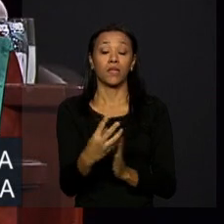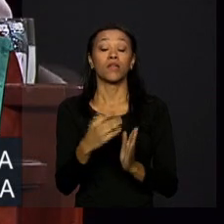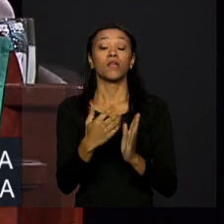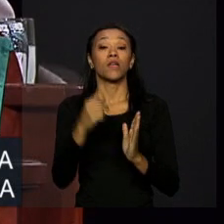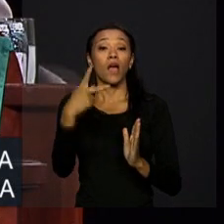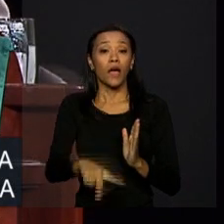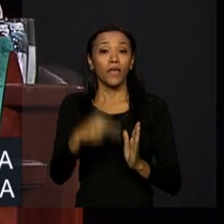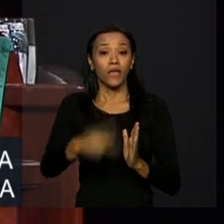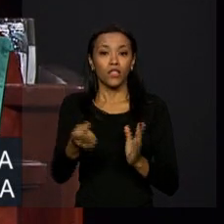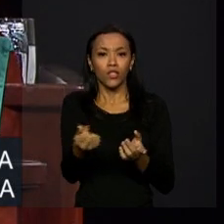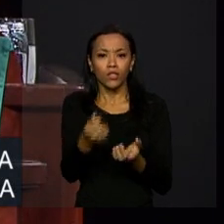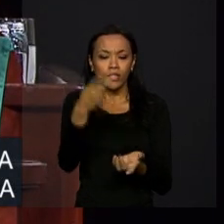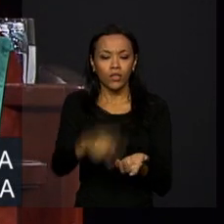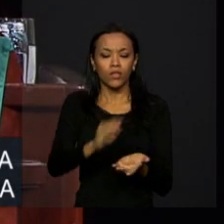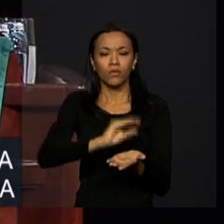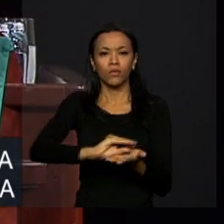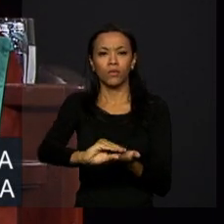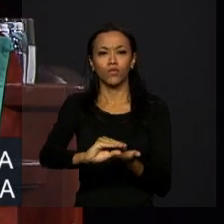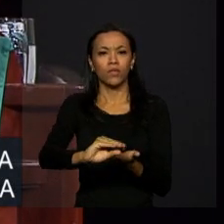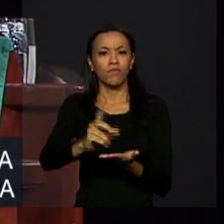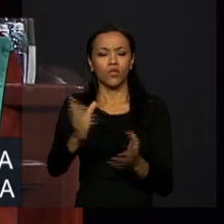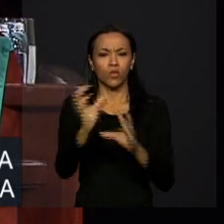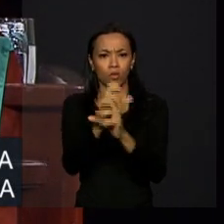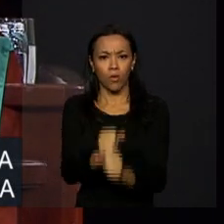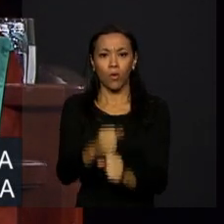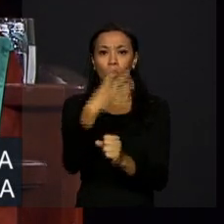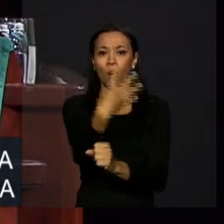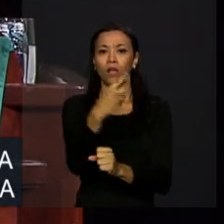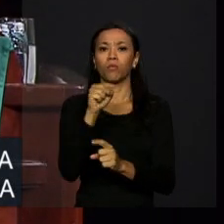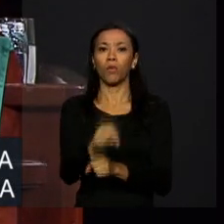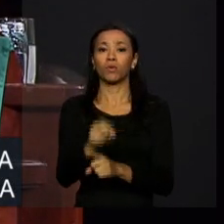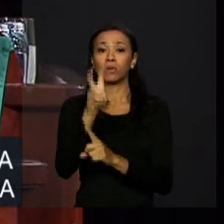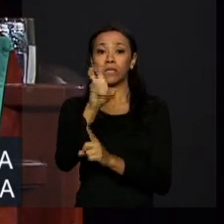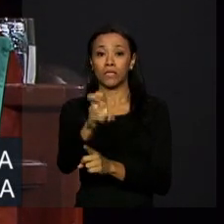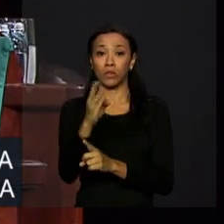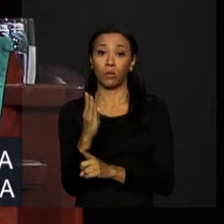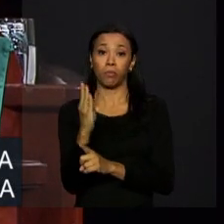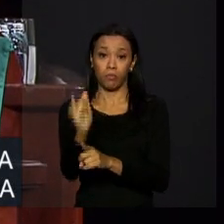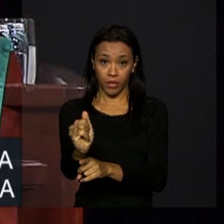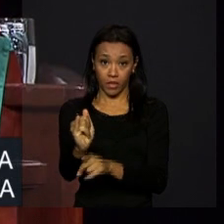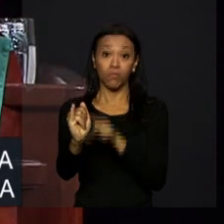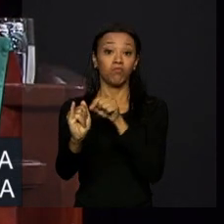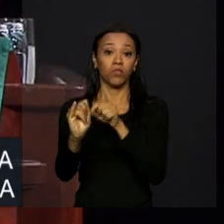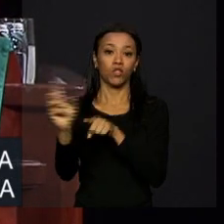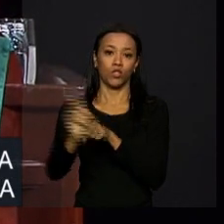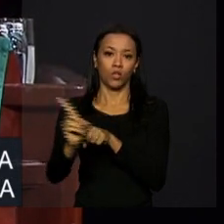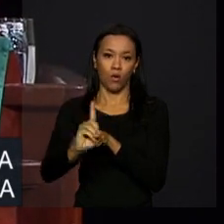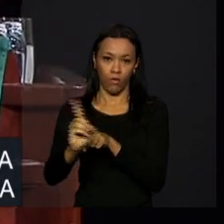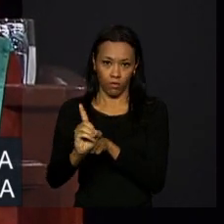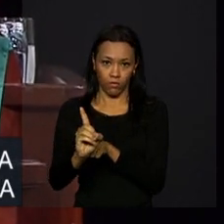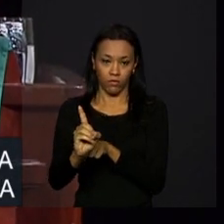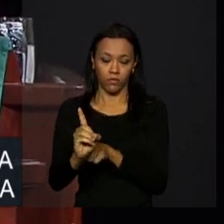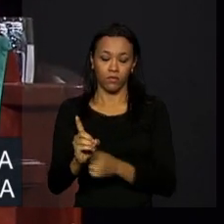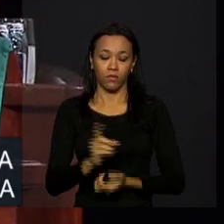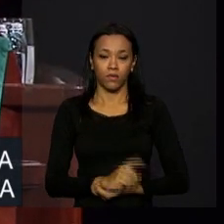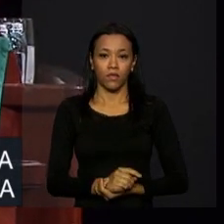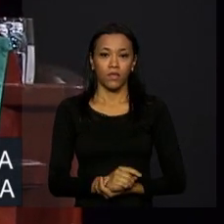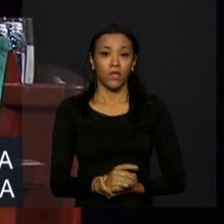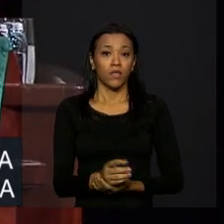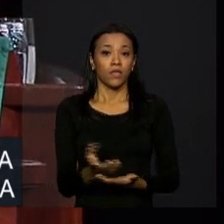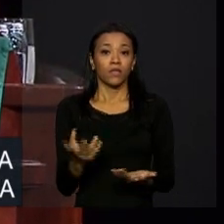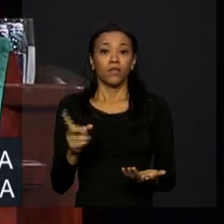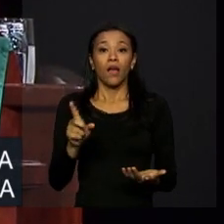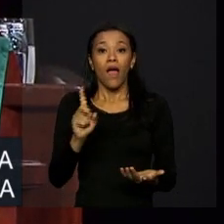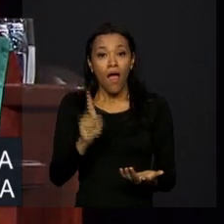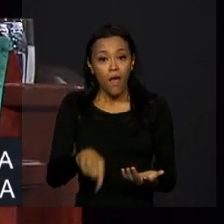no Brasil soma em torno de 4.5 Bilhões de Dólares americanos não por